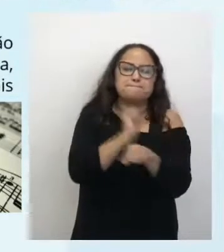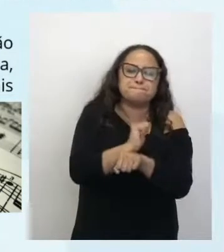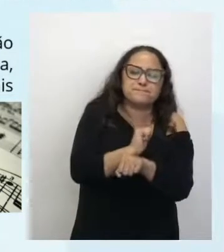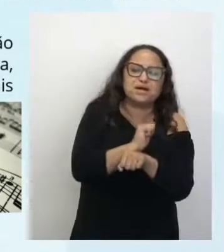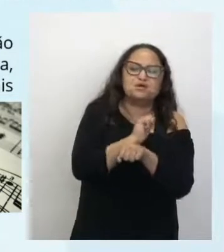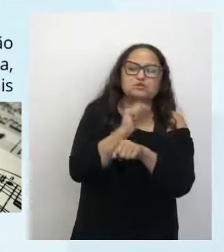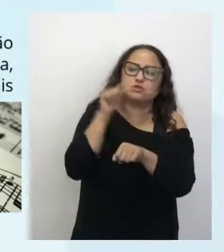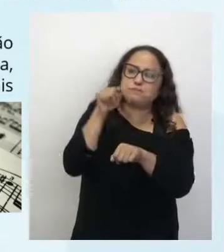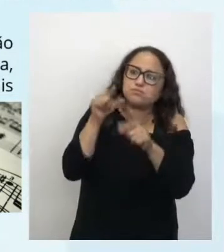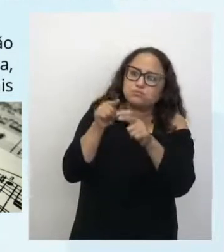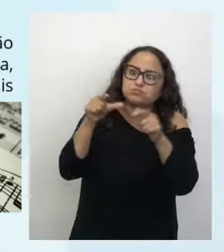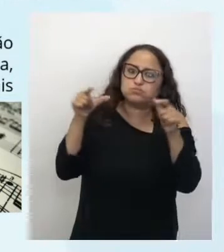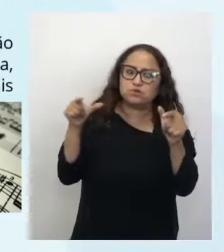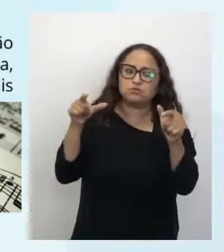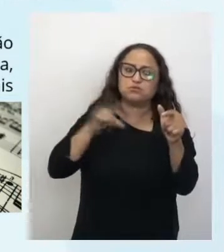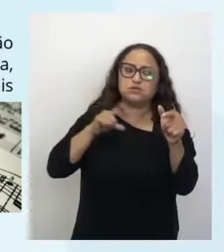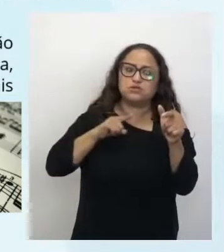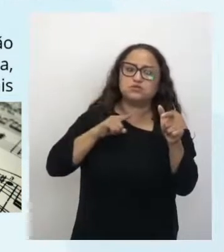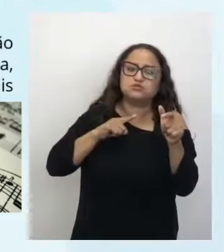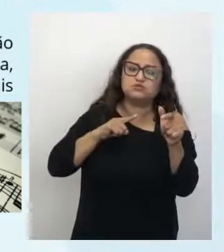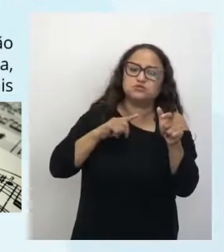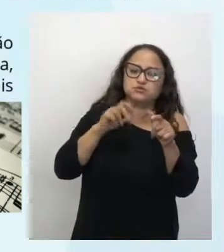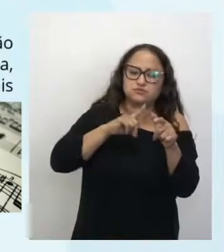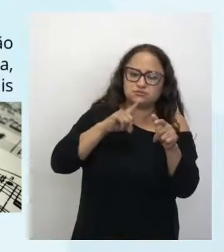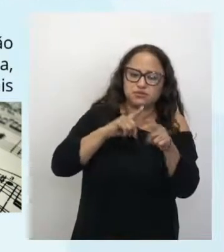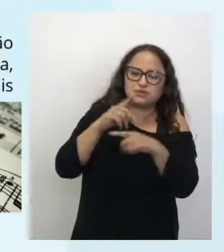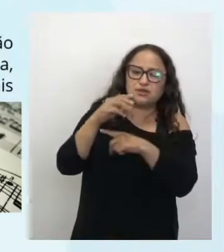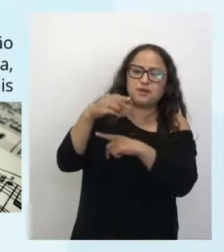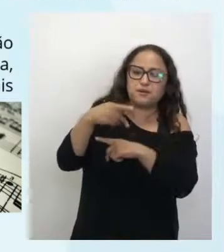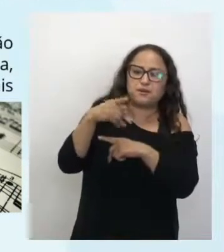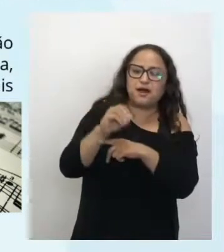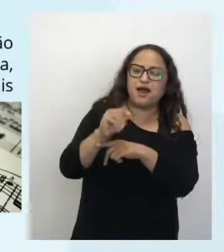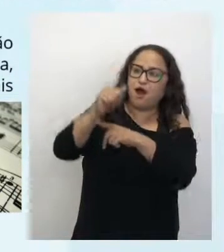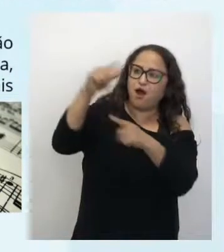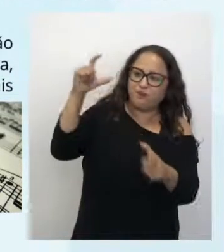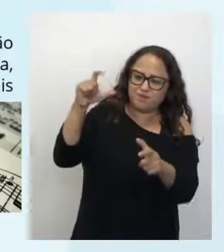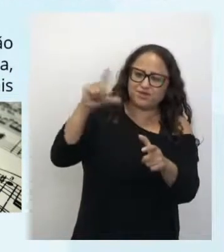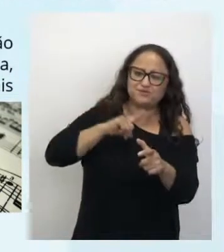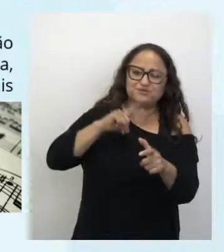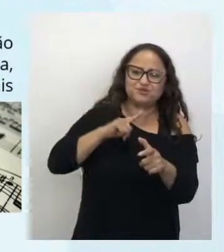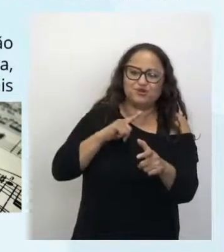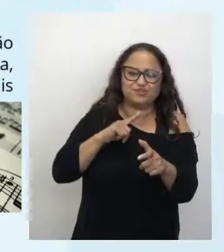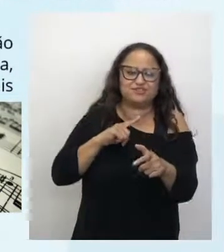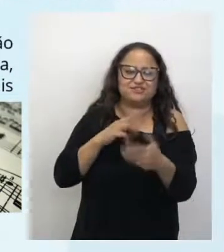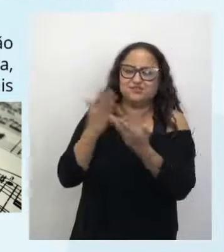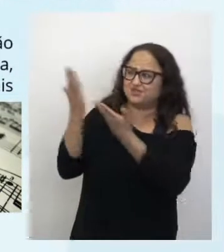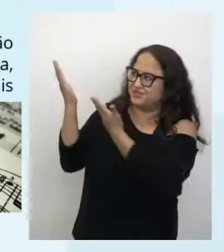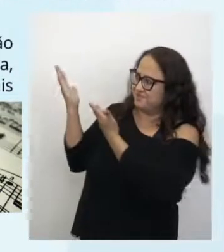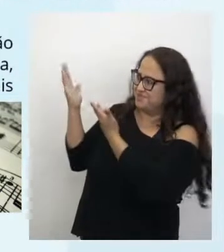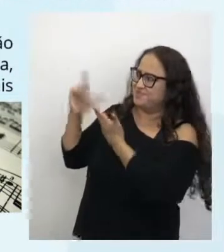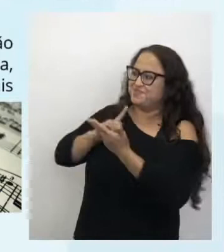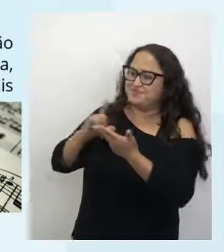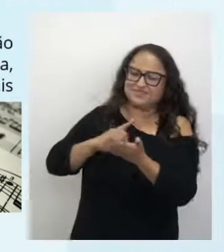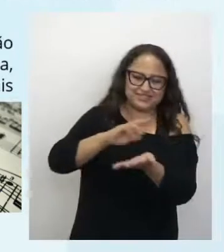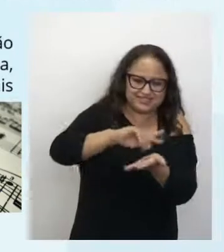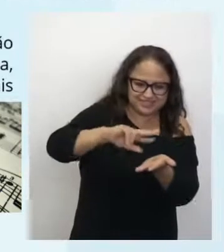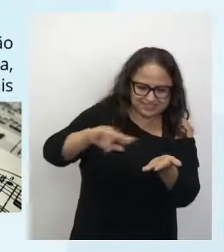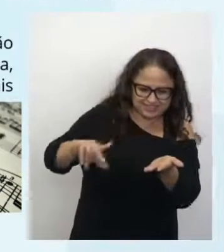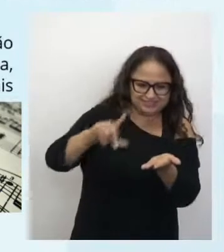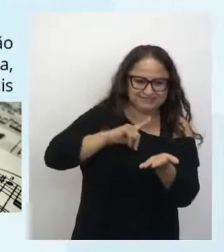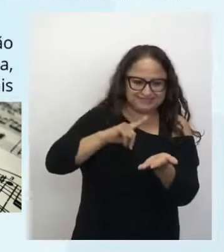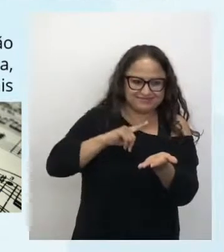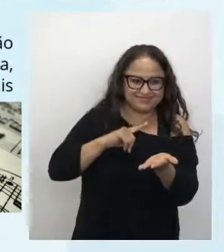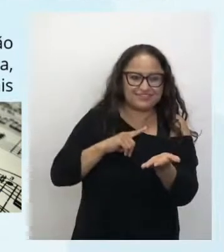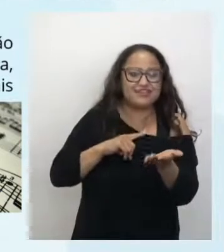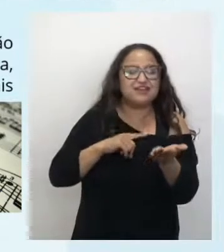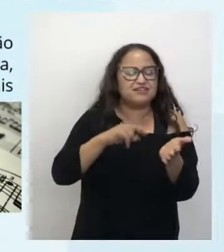de aumento, barra, signo de compasso, bemol, sustenido, fermata, legato, né? Então, esses são os elementos técnicos, né? Que são